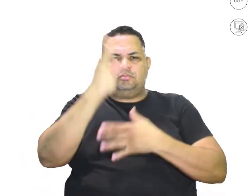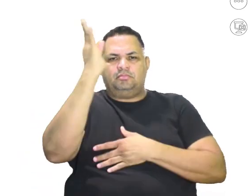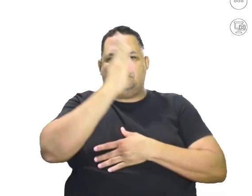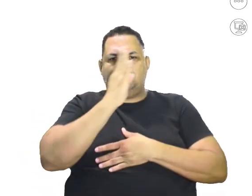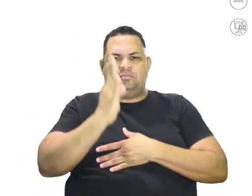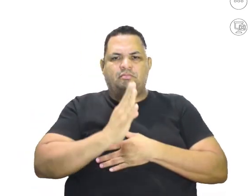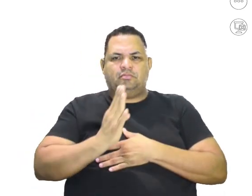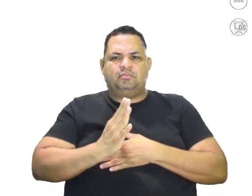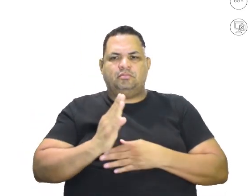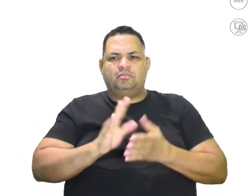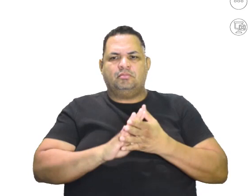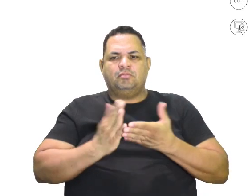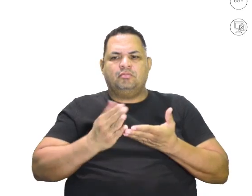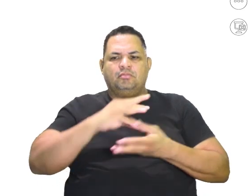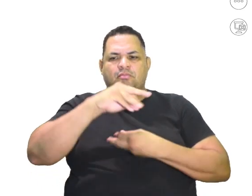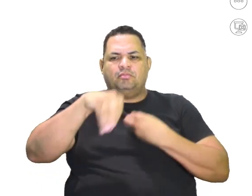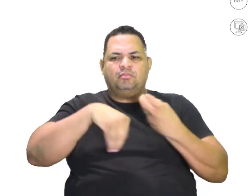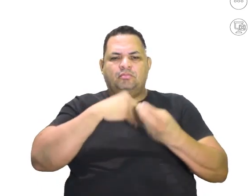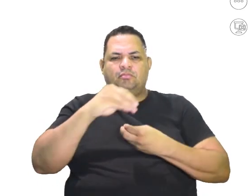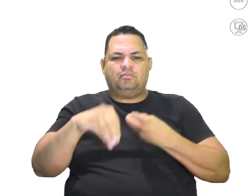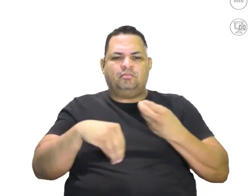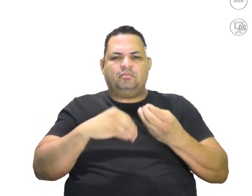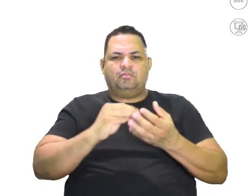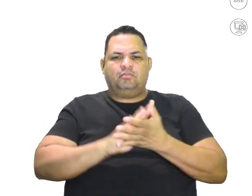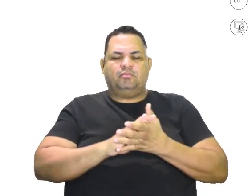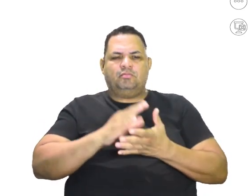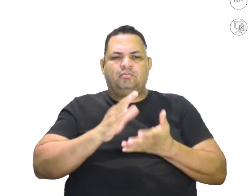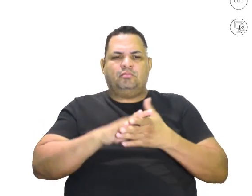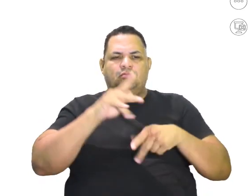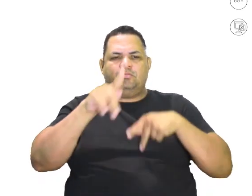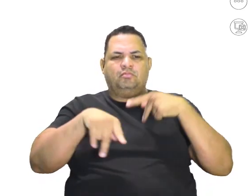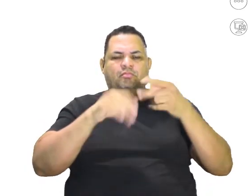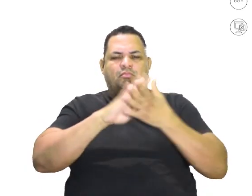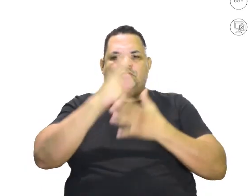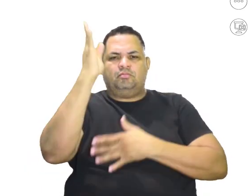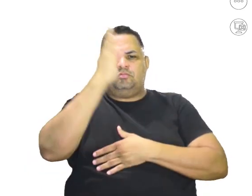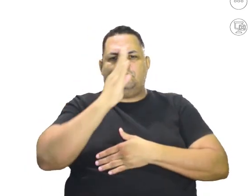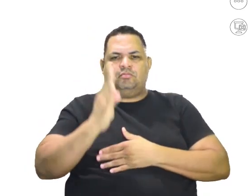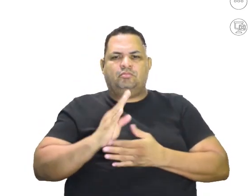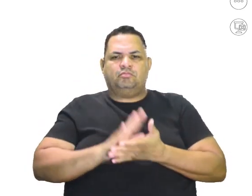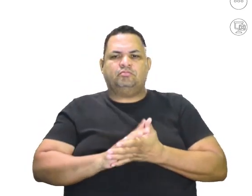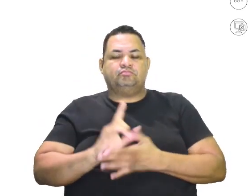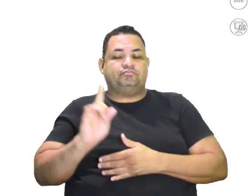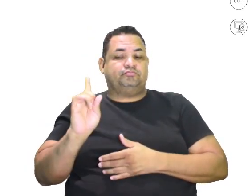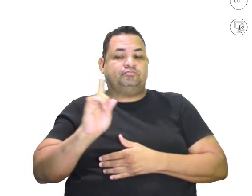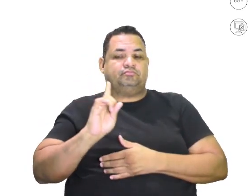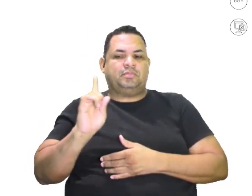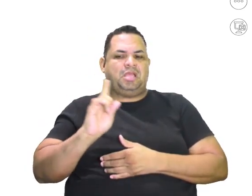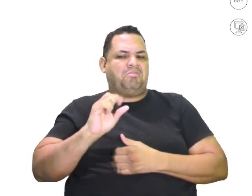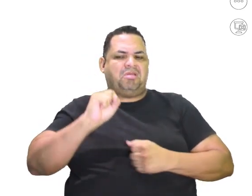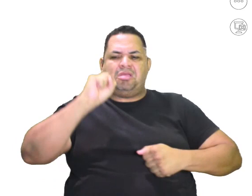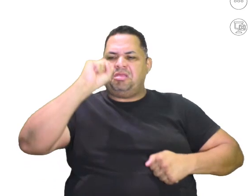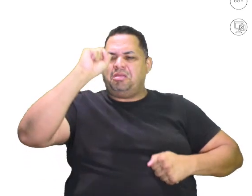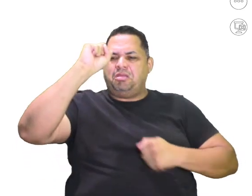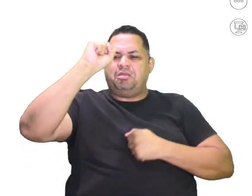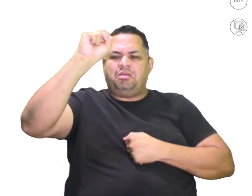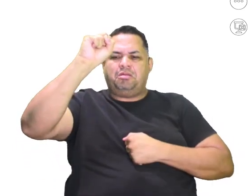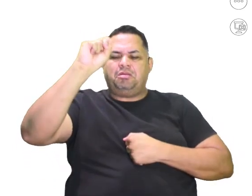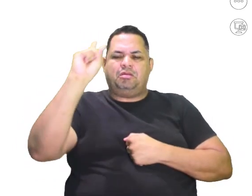brasileira, as misturas, é uma das misturas do povo brasileiro, né? Ele não é um